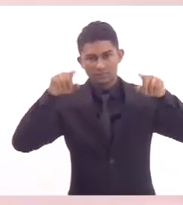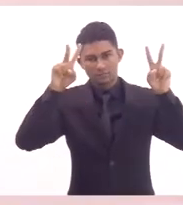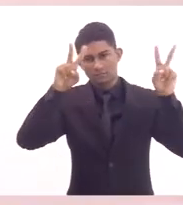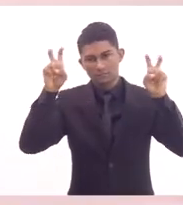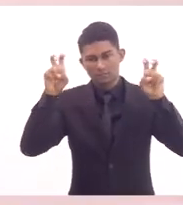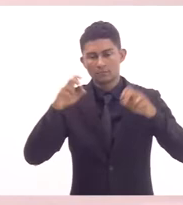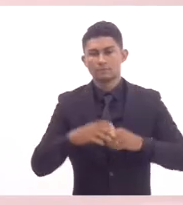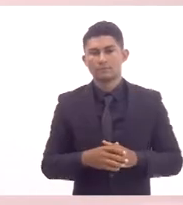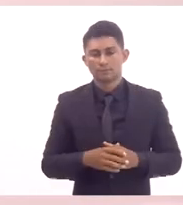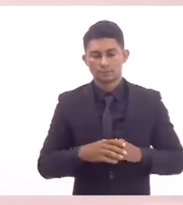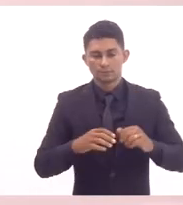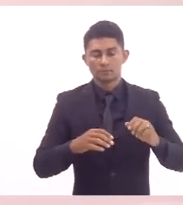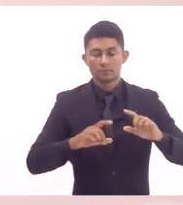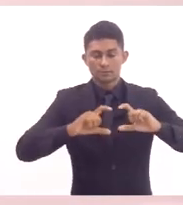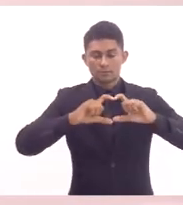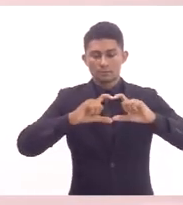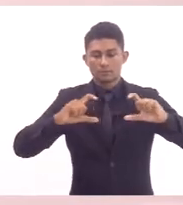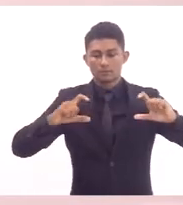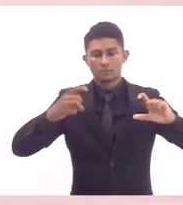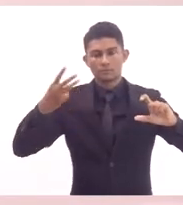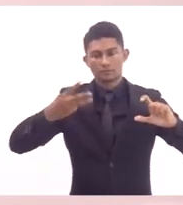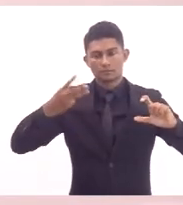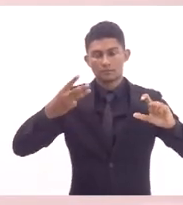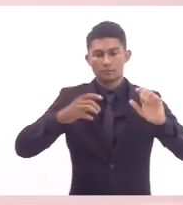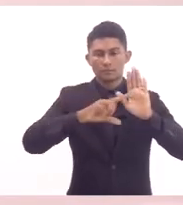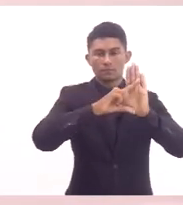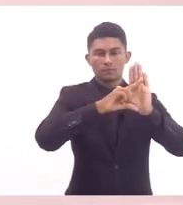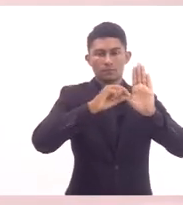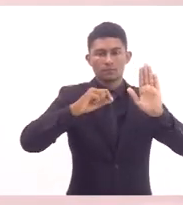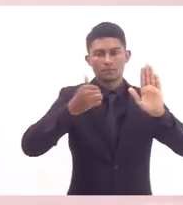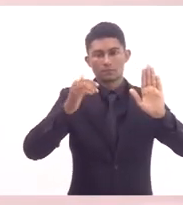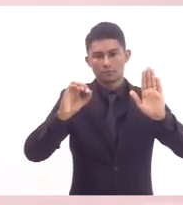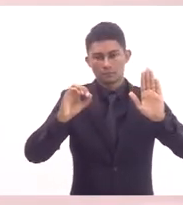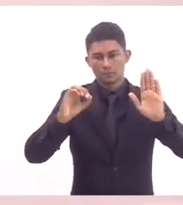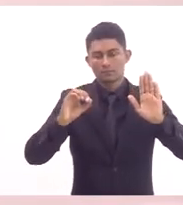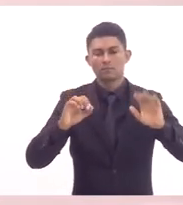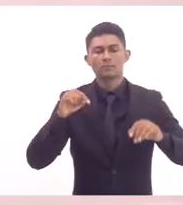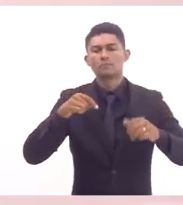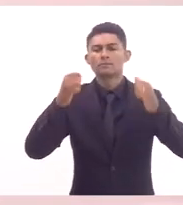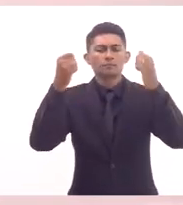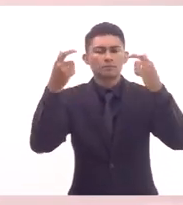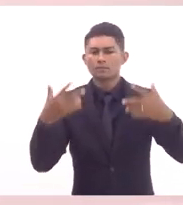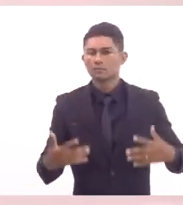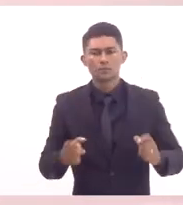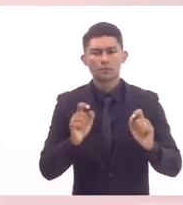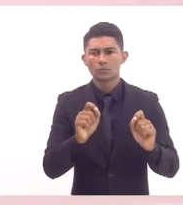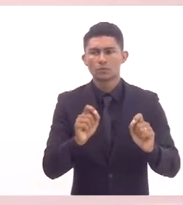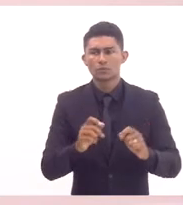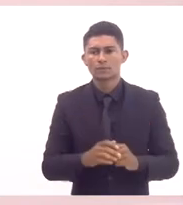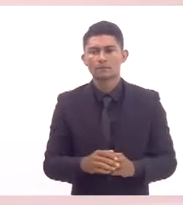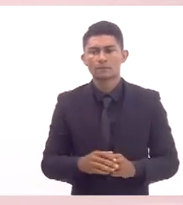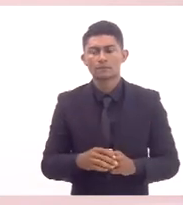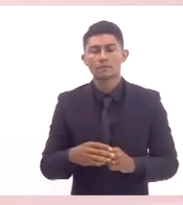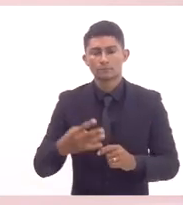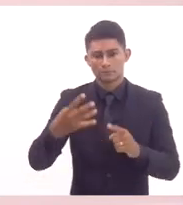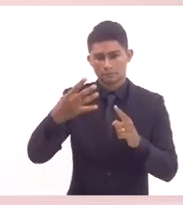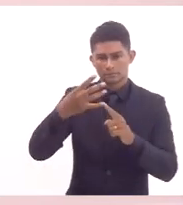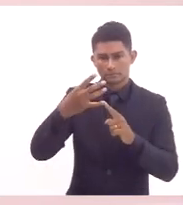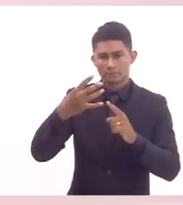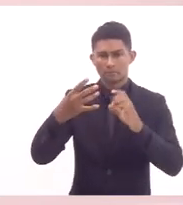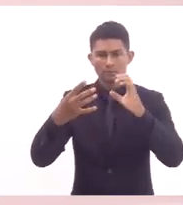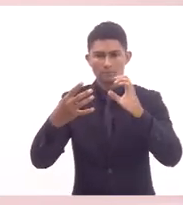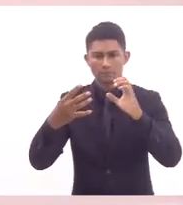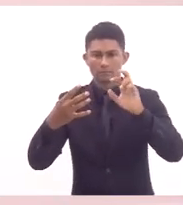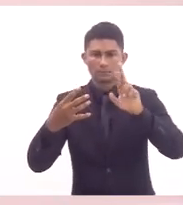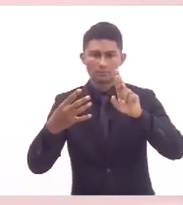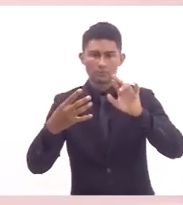tem no parágrafo terceiro do artigo 10 é vedada a realização da manobra de kristeller